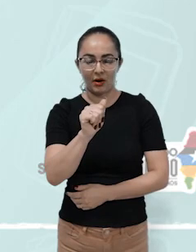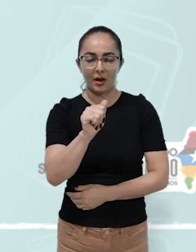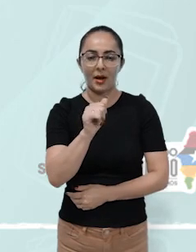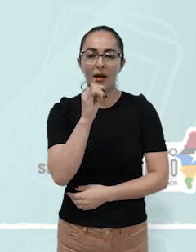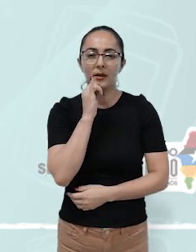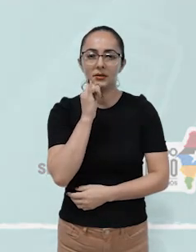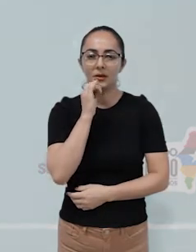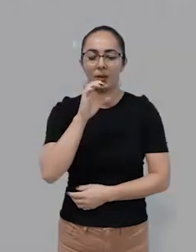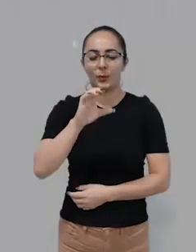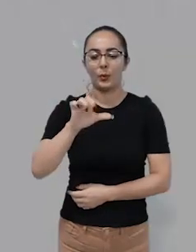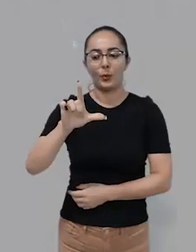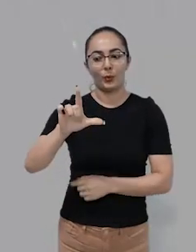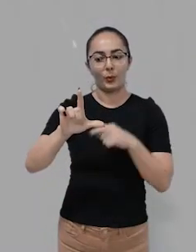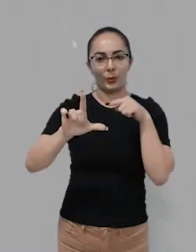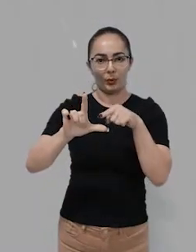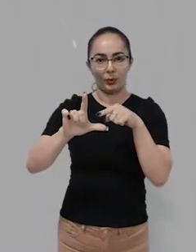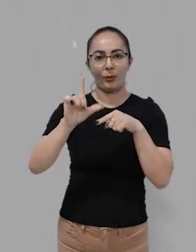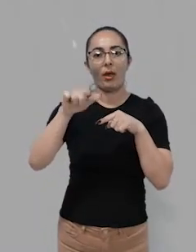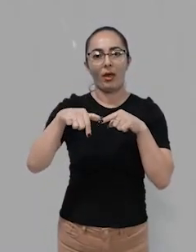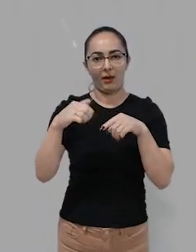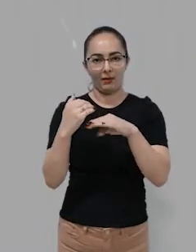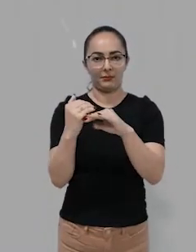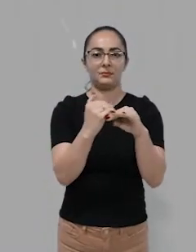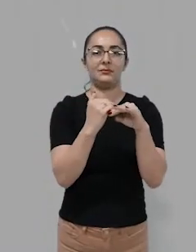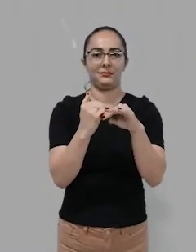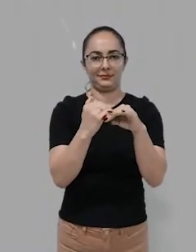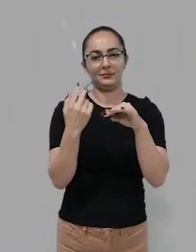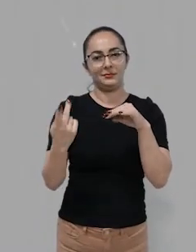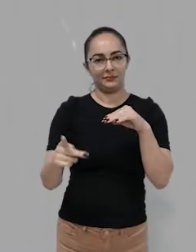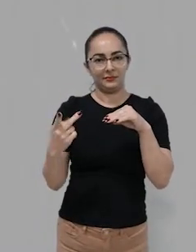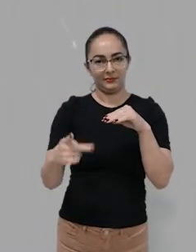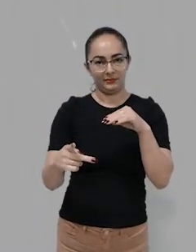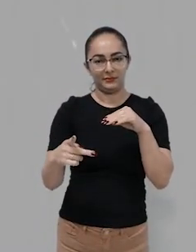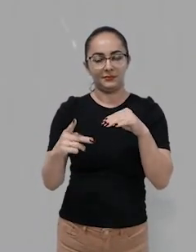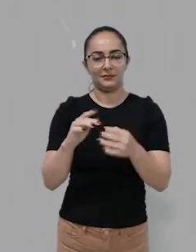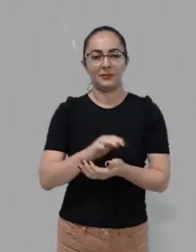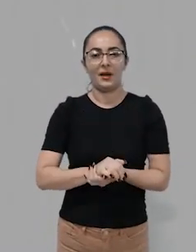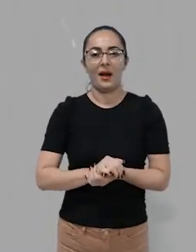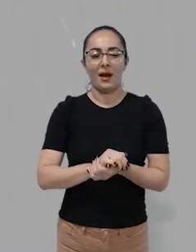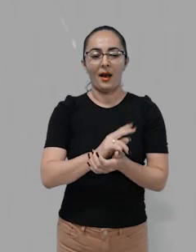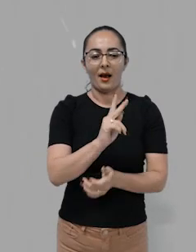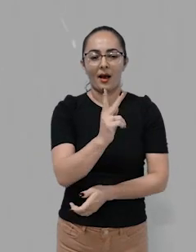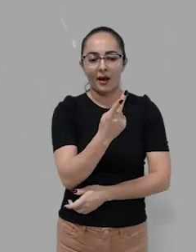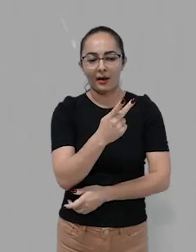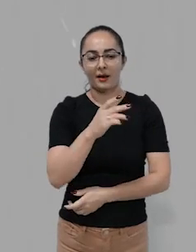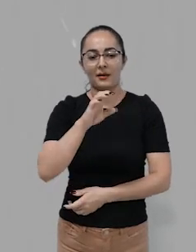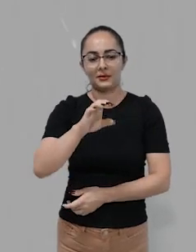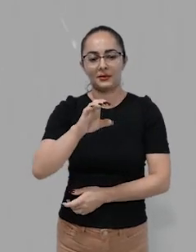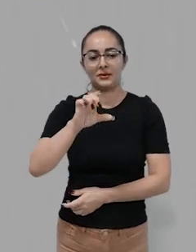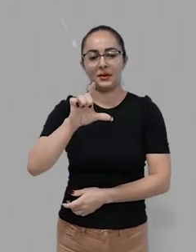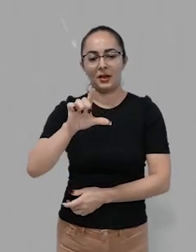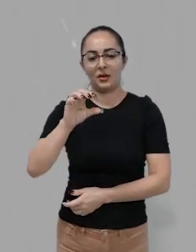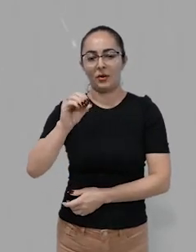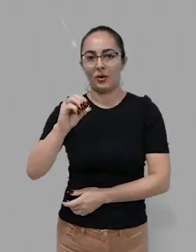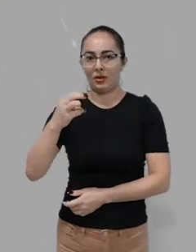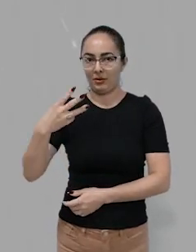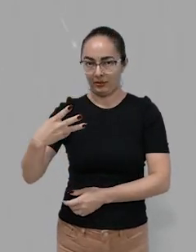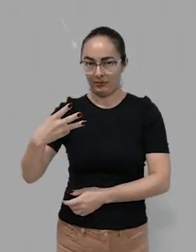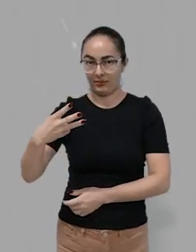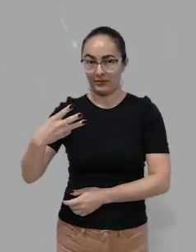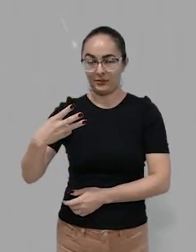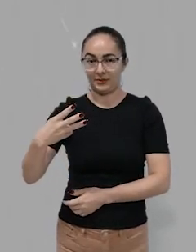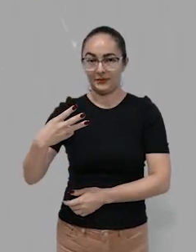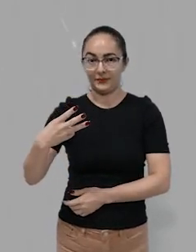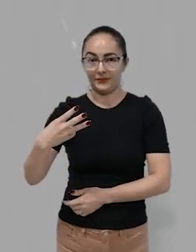como exemplo, então o ácido padrão é o ácido clórico, o HClO3. Então, você tem que